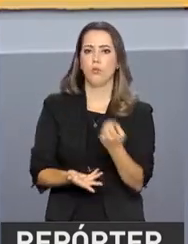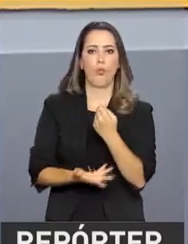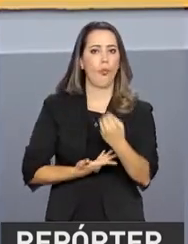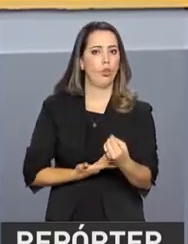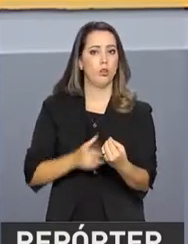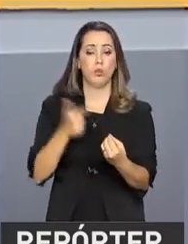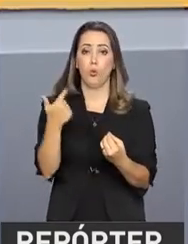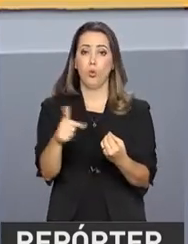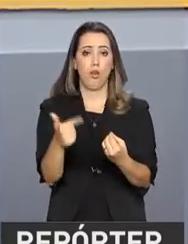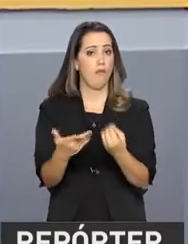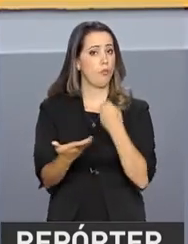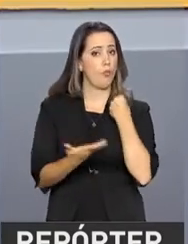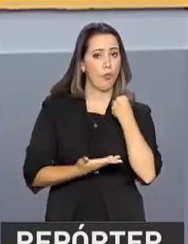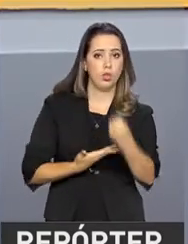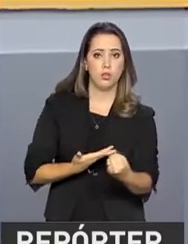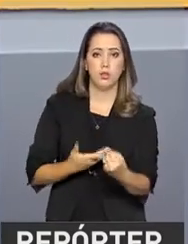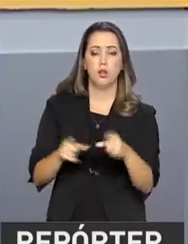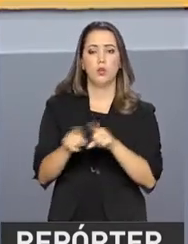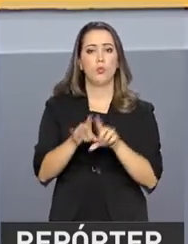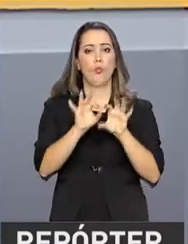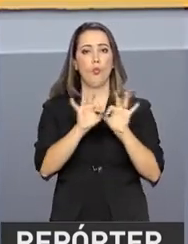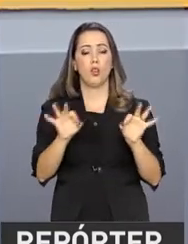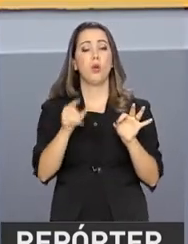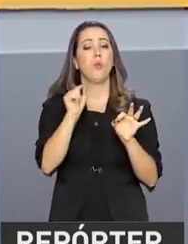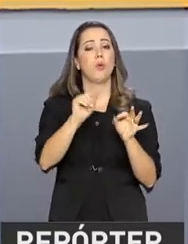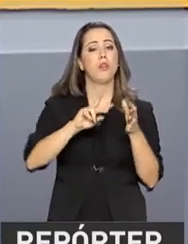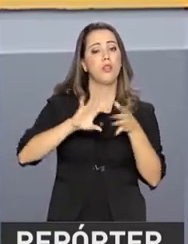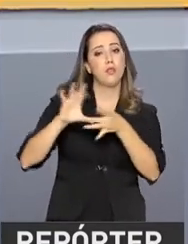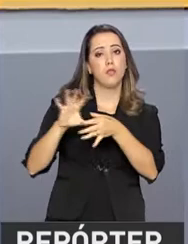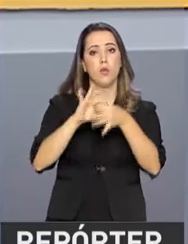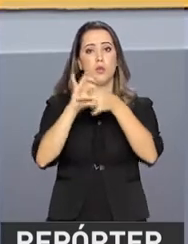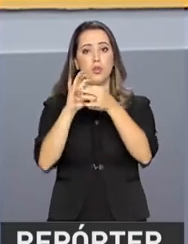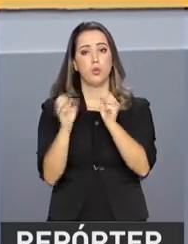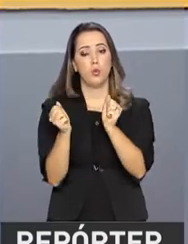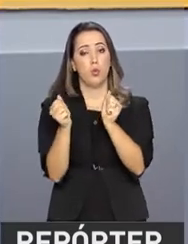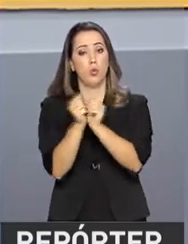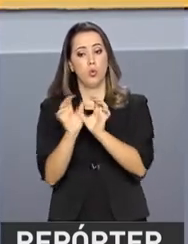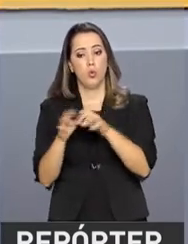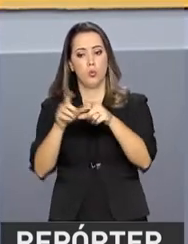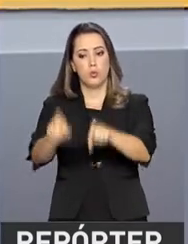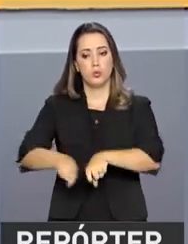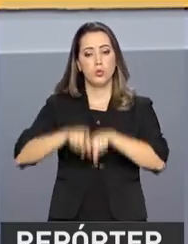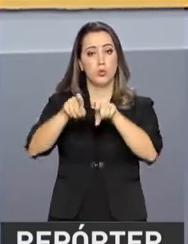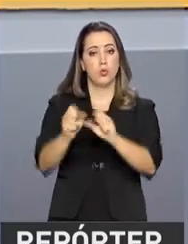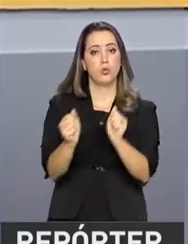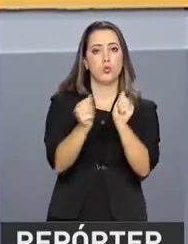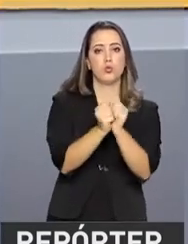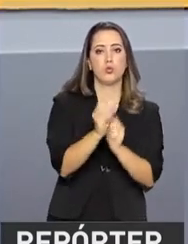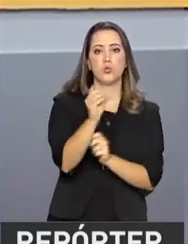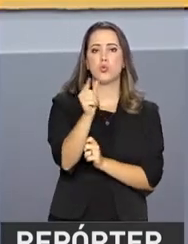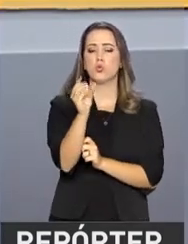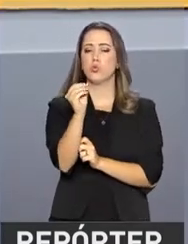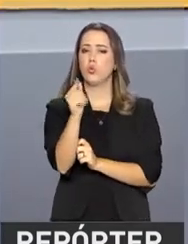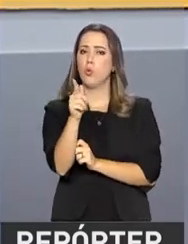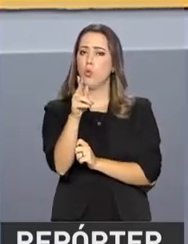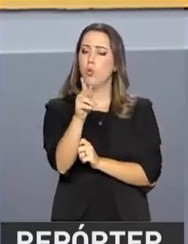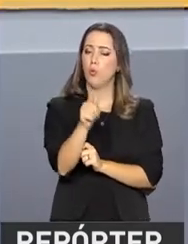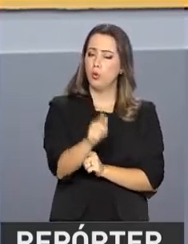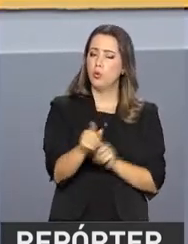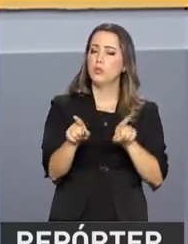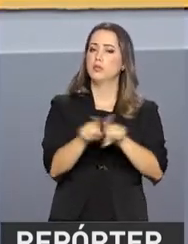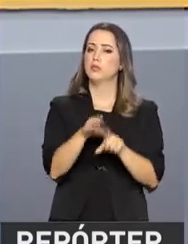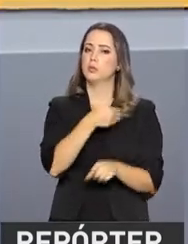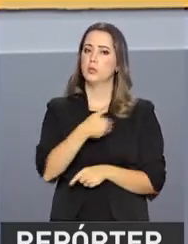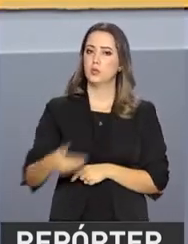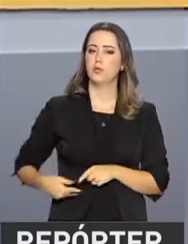última safra a moratória da soja um pacto ambiental entre produtores de soja ongs ambientais e o governo para reduzir os